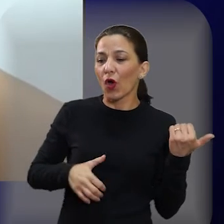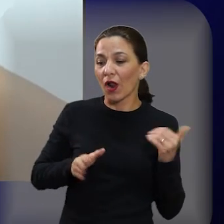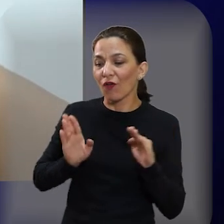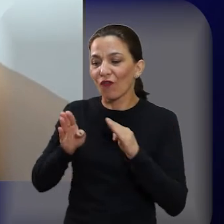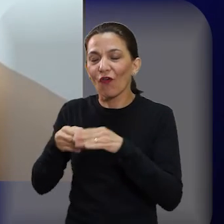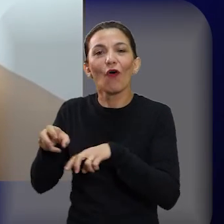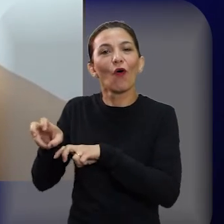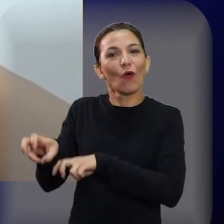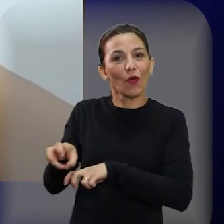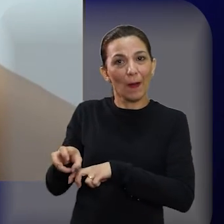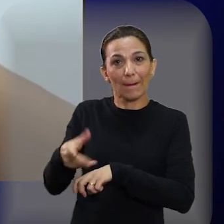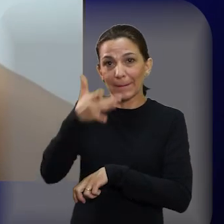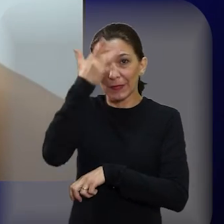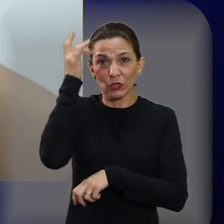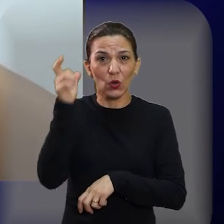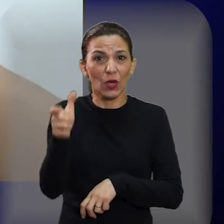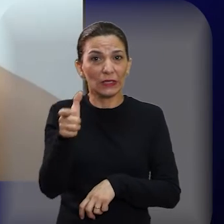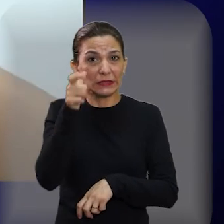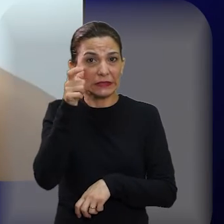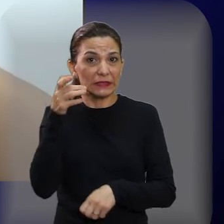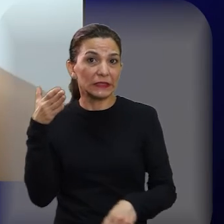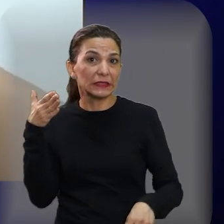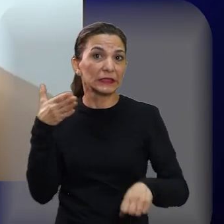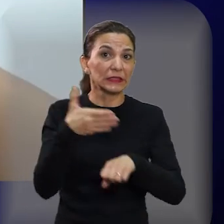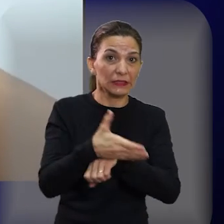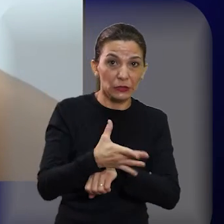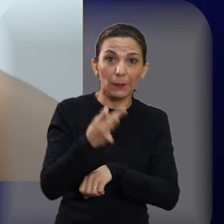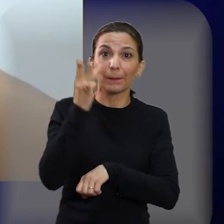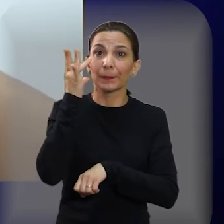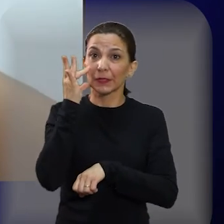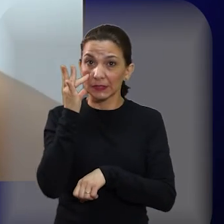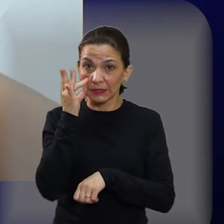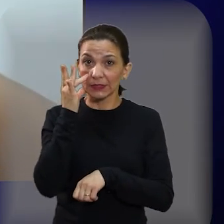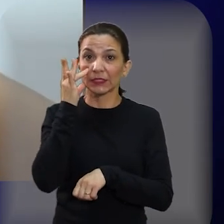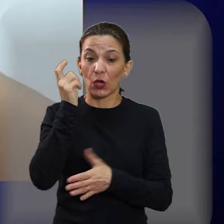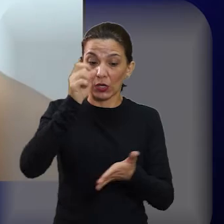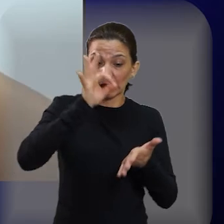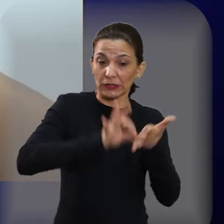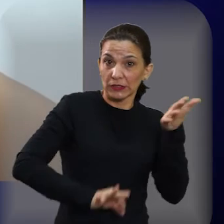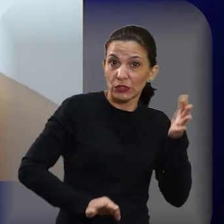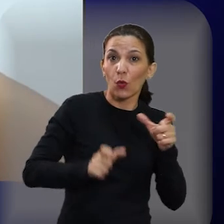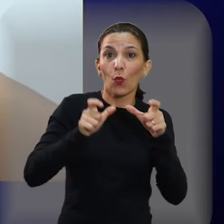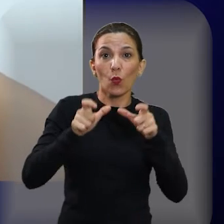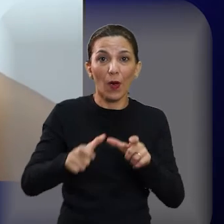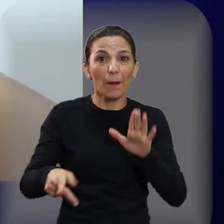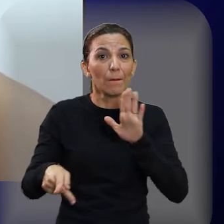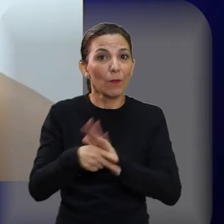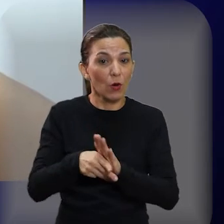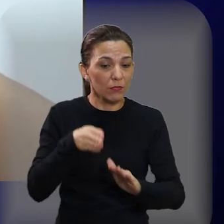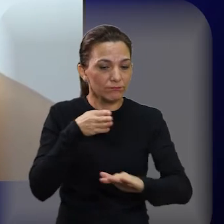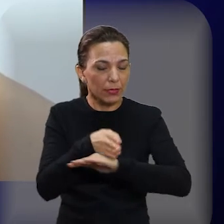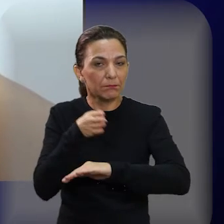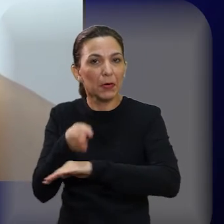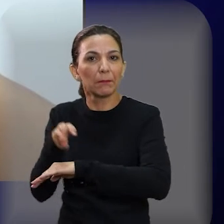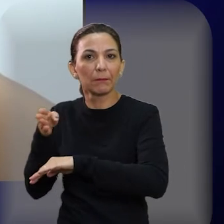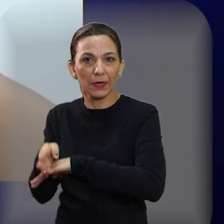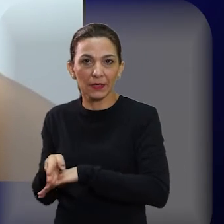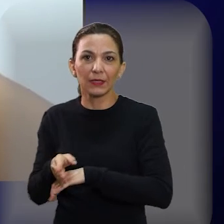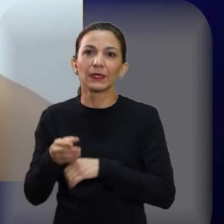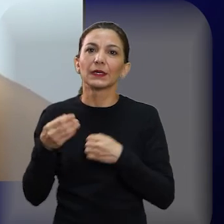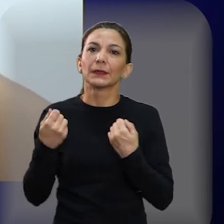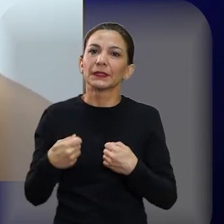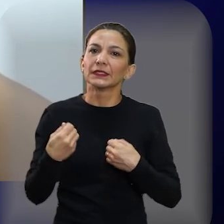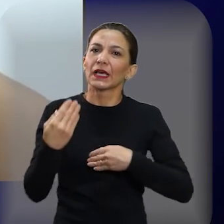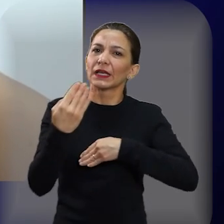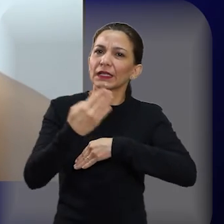assentamentos. Nós temos cursos de viola caipira. Todos os interessados, eles devem comparecer no local, as inscrições